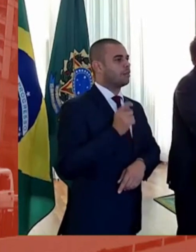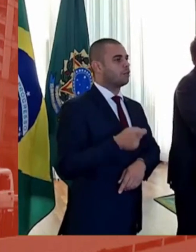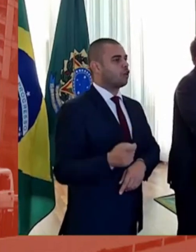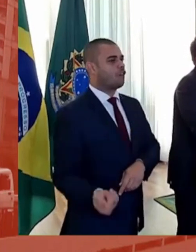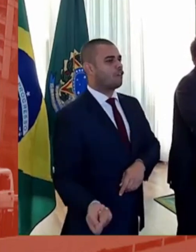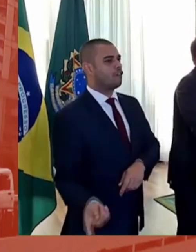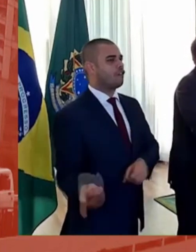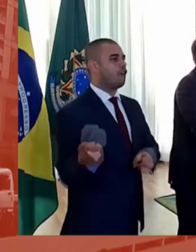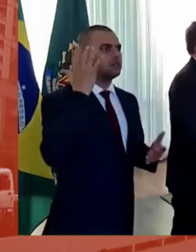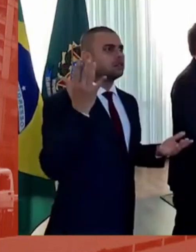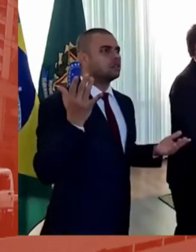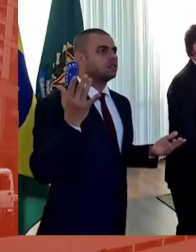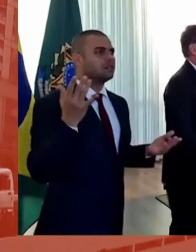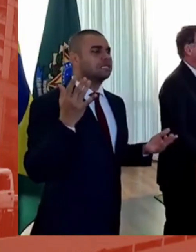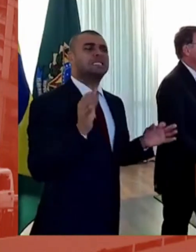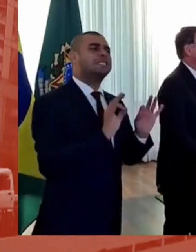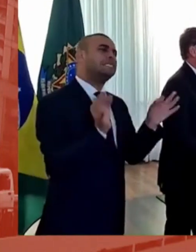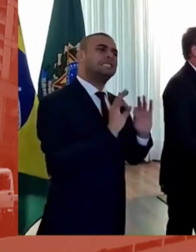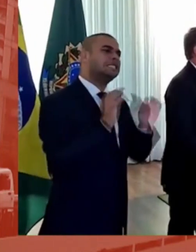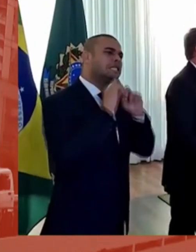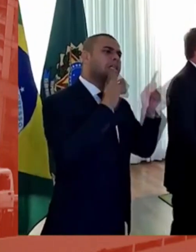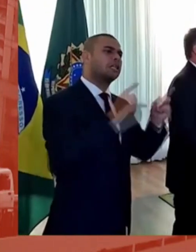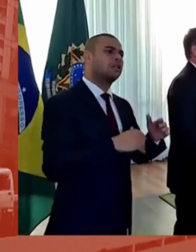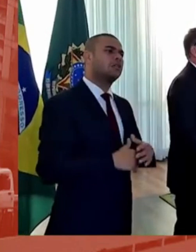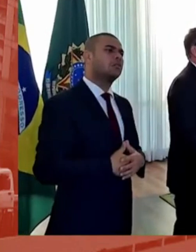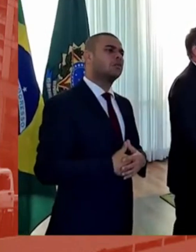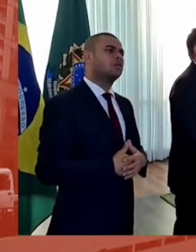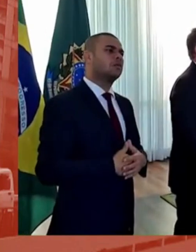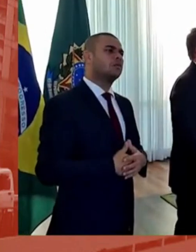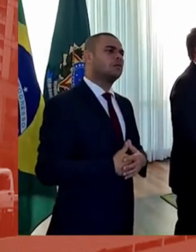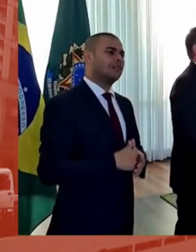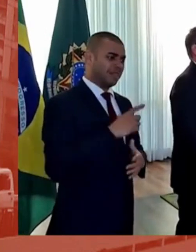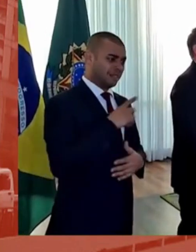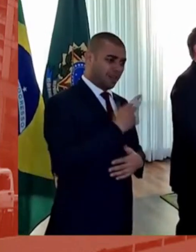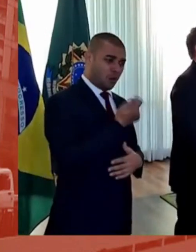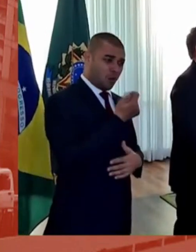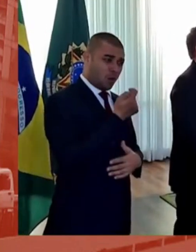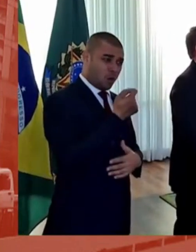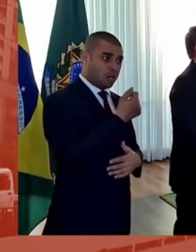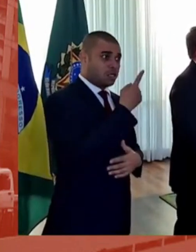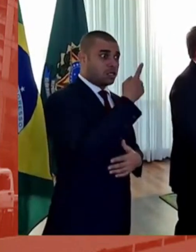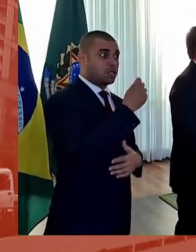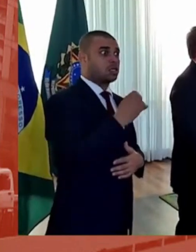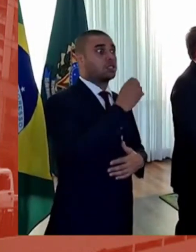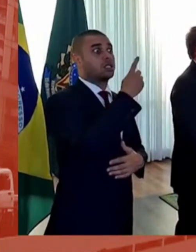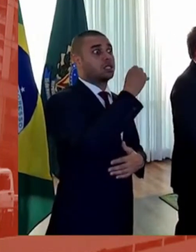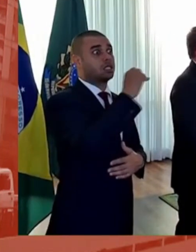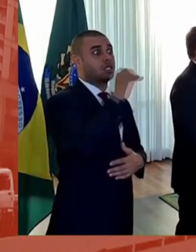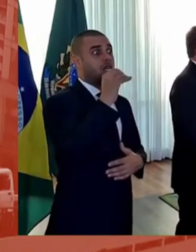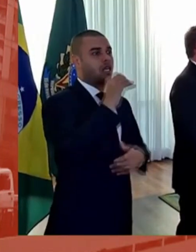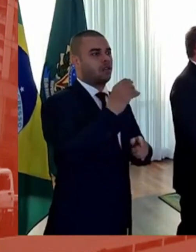e do Augusto Aras, eu interpreto como uma conivência. Eu não esperava nem tanto